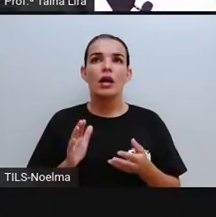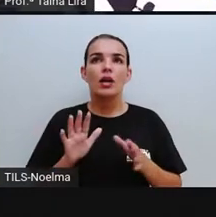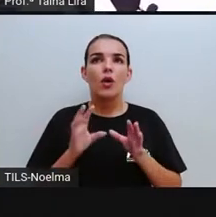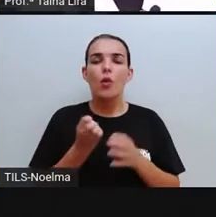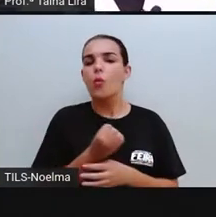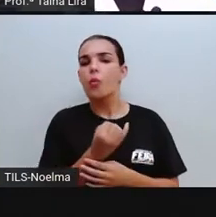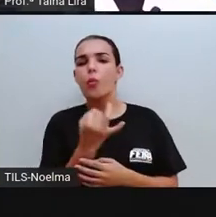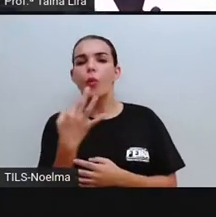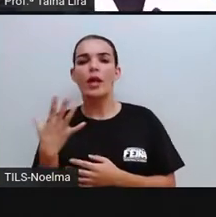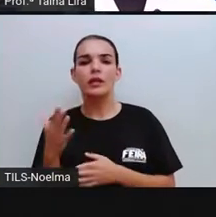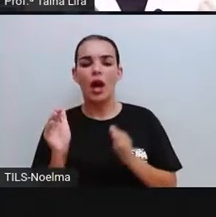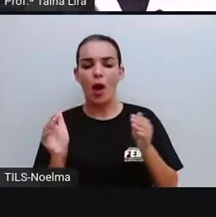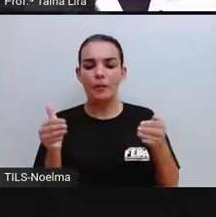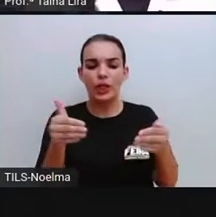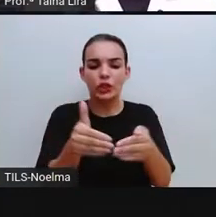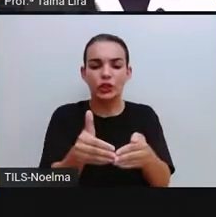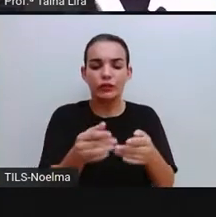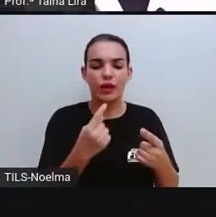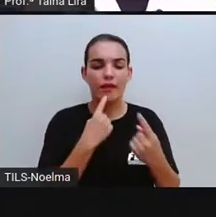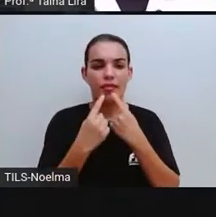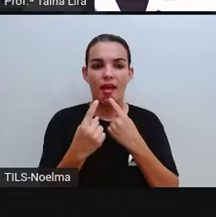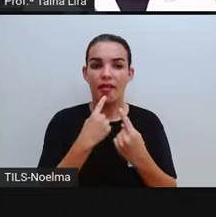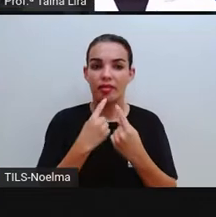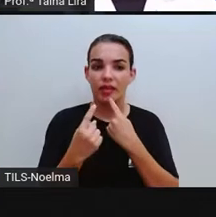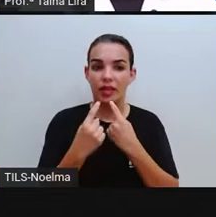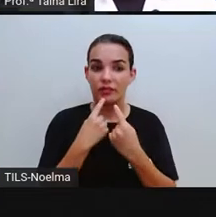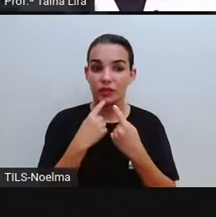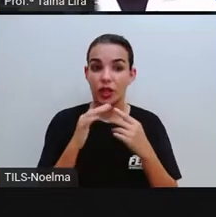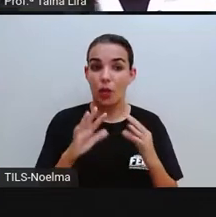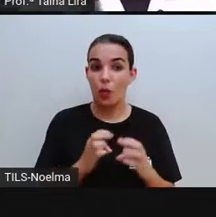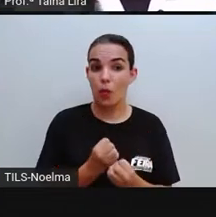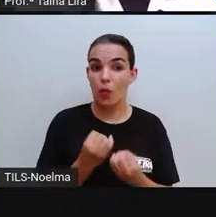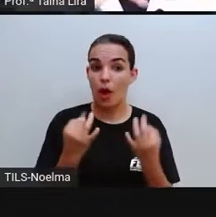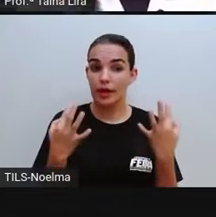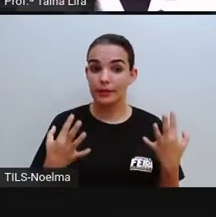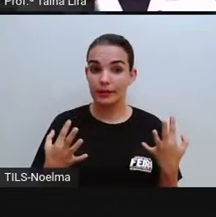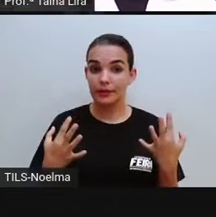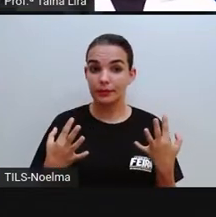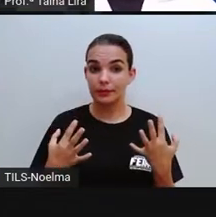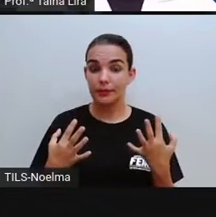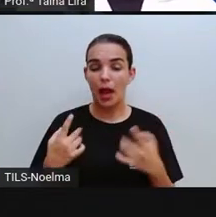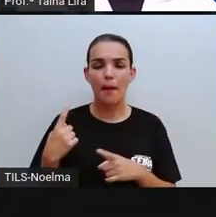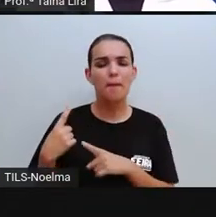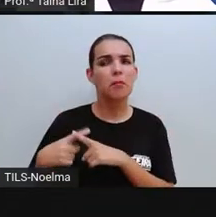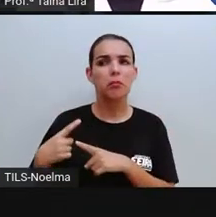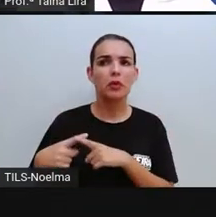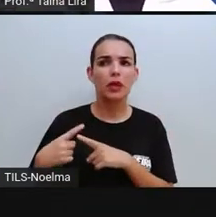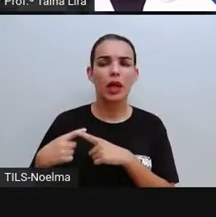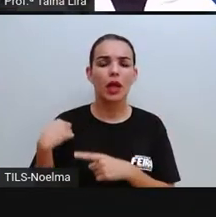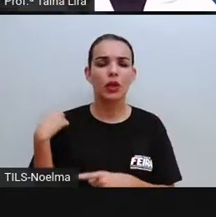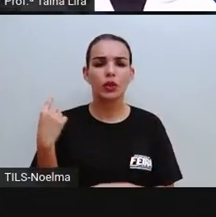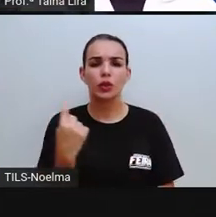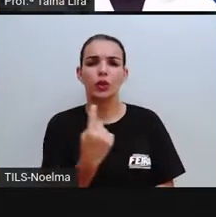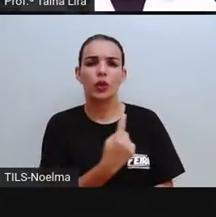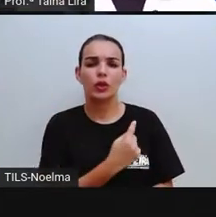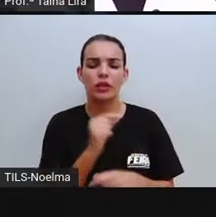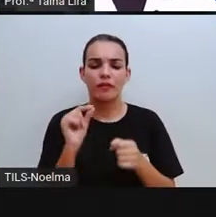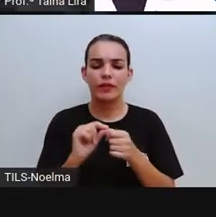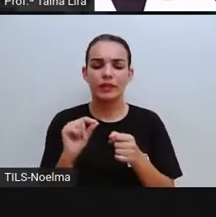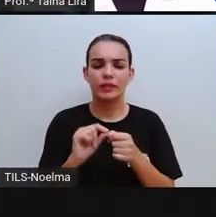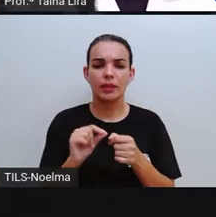Quais são aí os objetivos de uma entrevista? Por que é que nós, né, fazemos